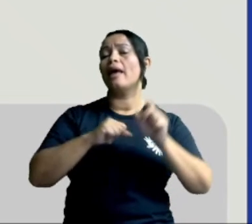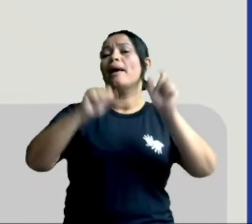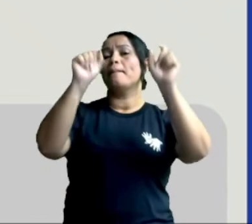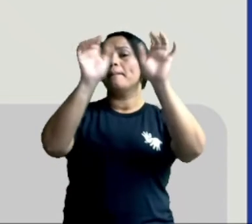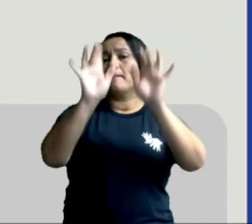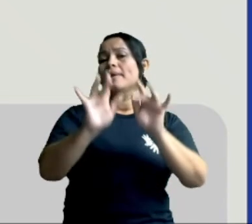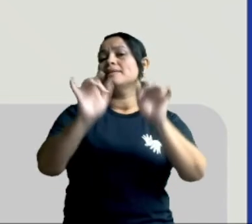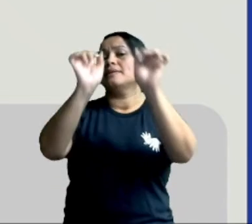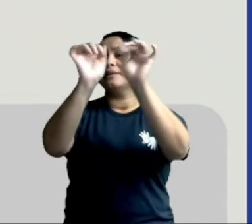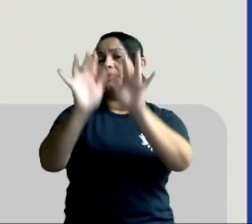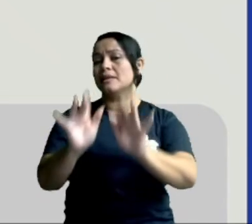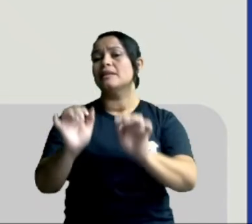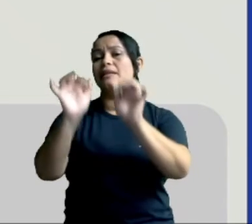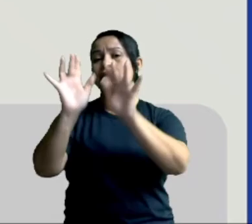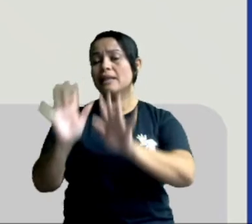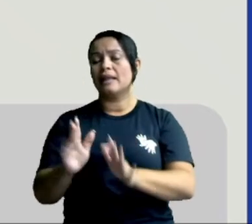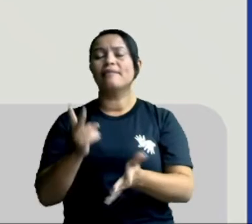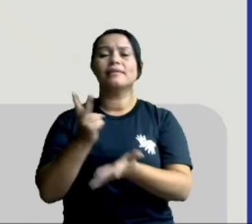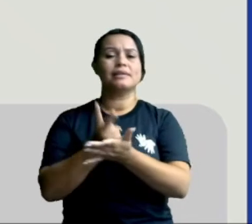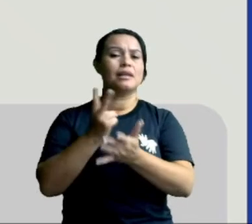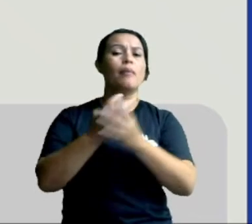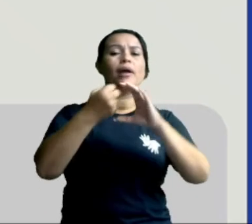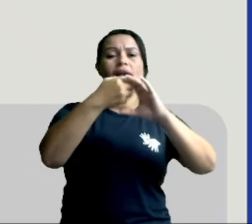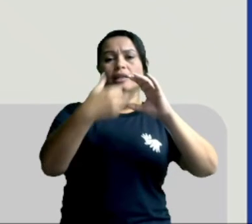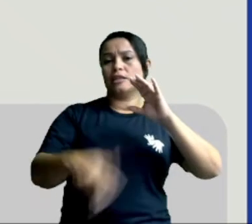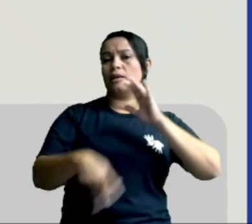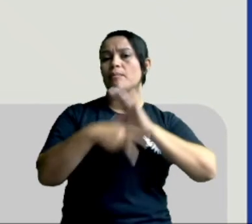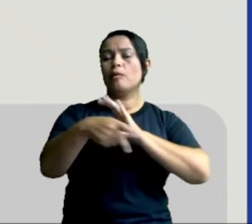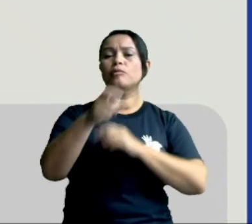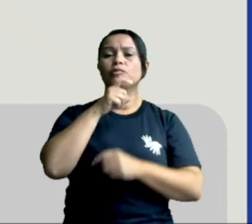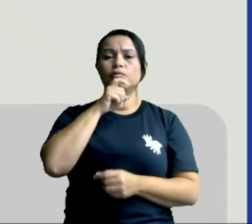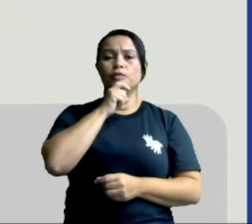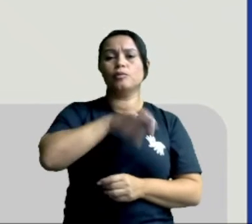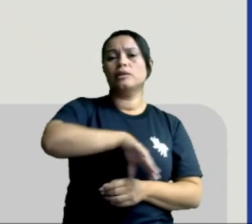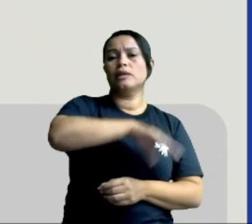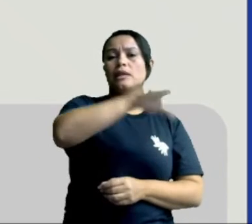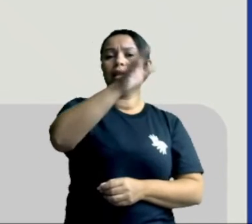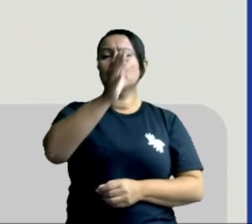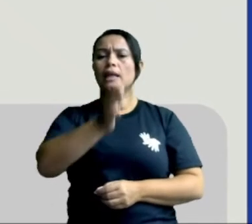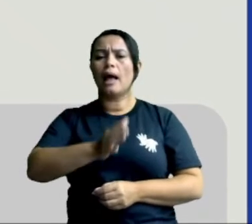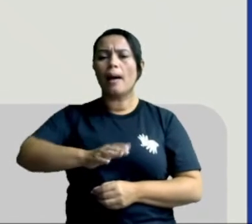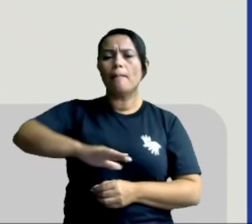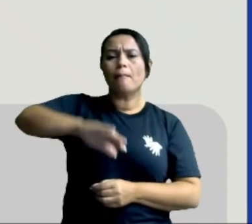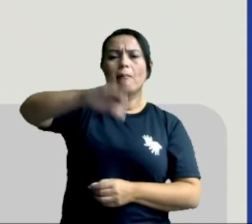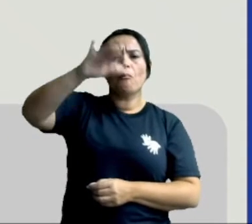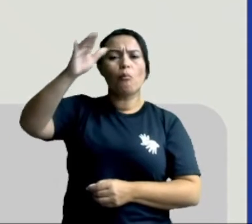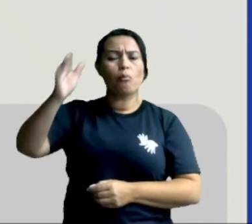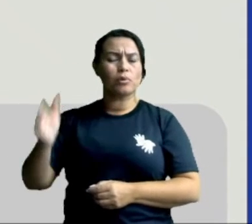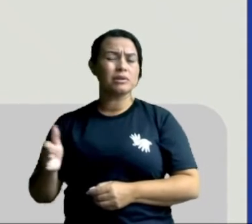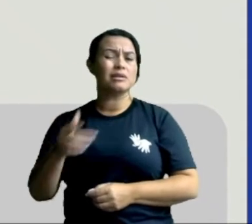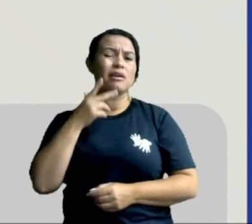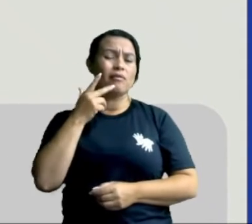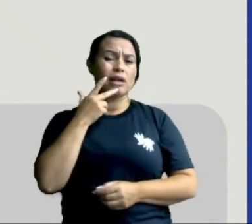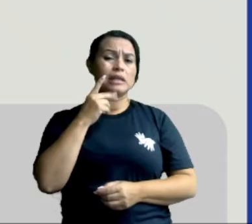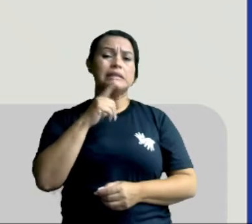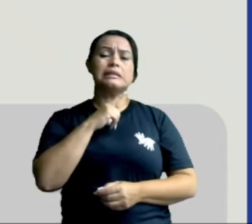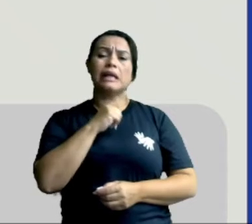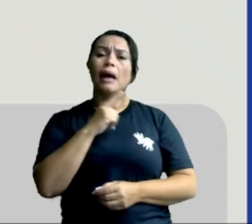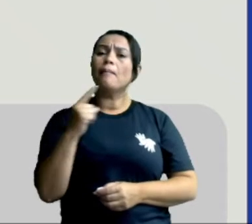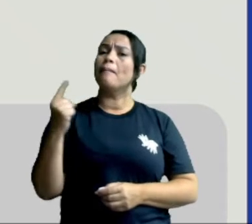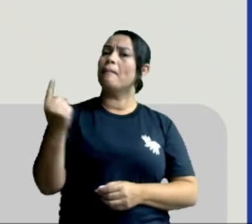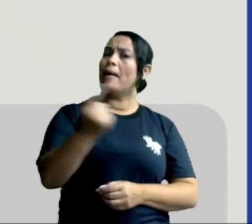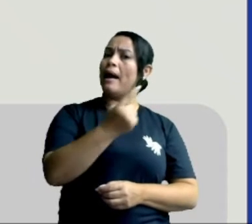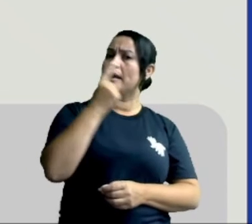Neves nesse característica do frio da montanha professora que foi que a senhora falou quanto